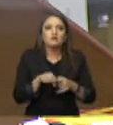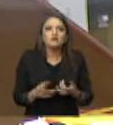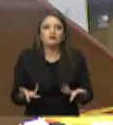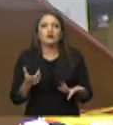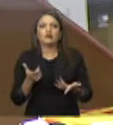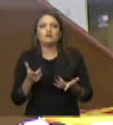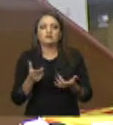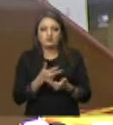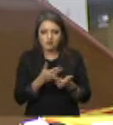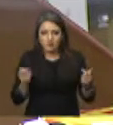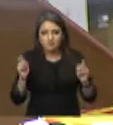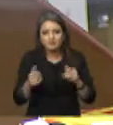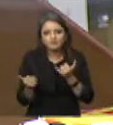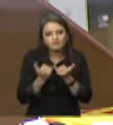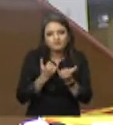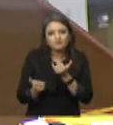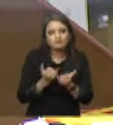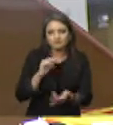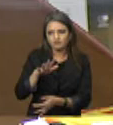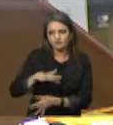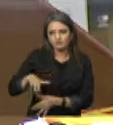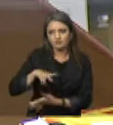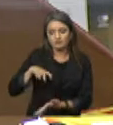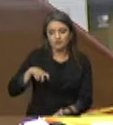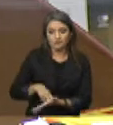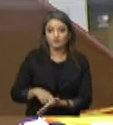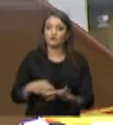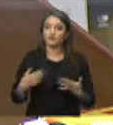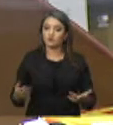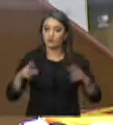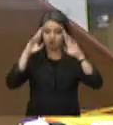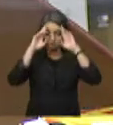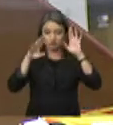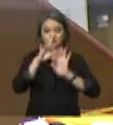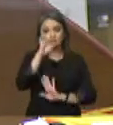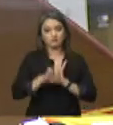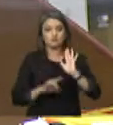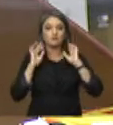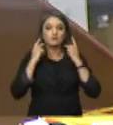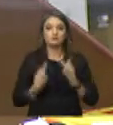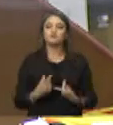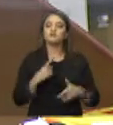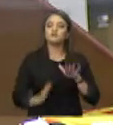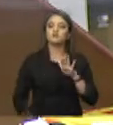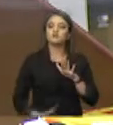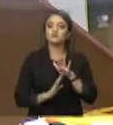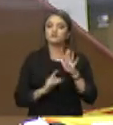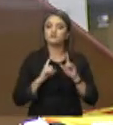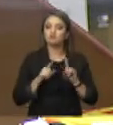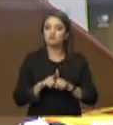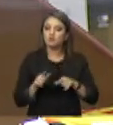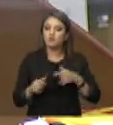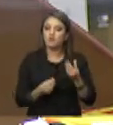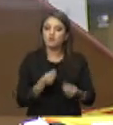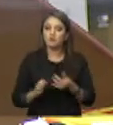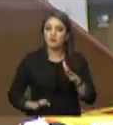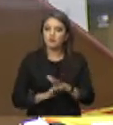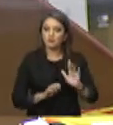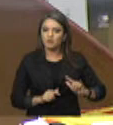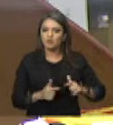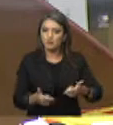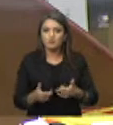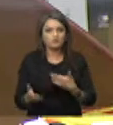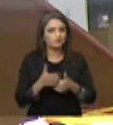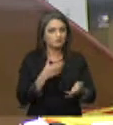apresenta o maior grau de proximidade com a esfera penal o respeito aos direitos humanos constituem o limite atividade estatal que é